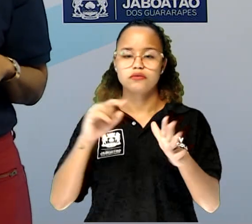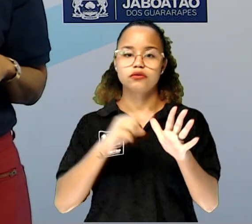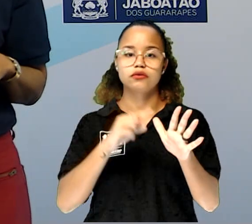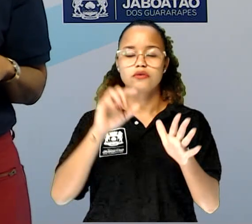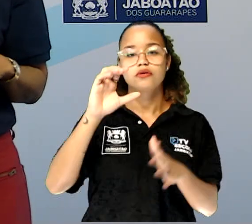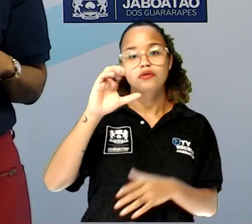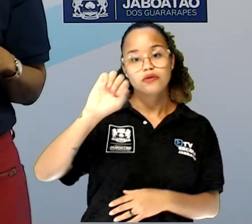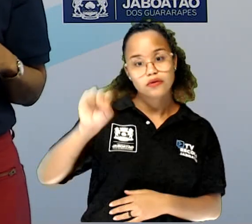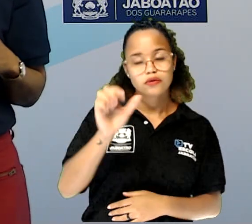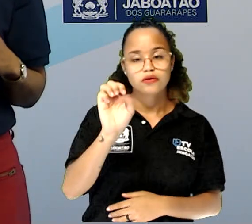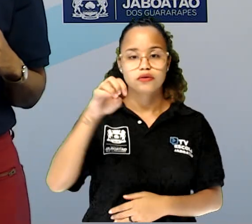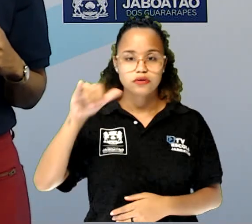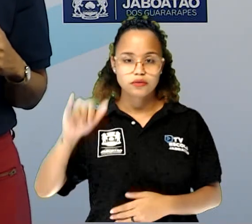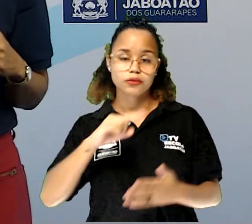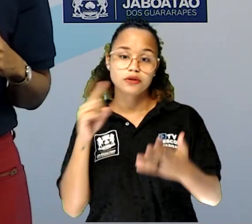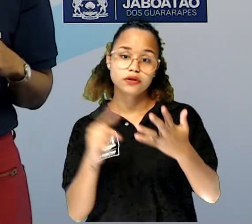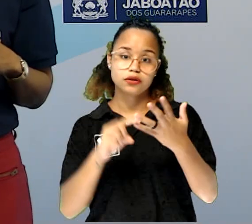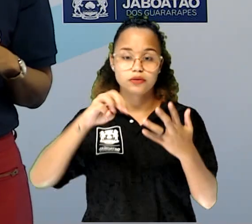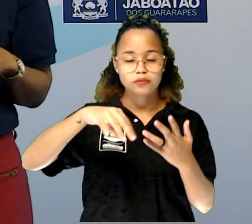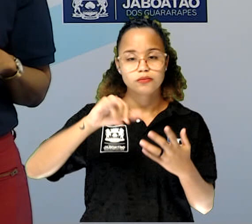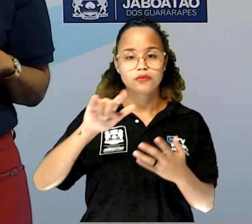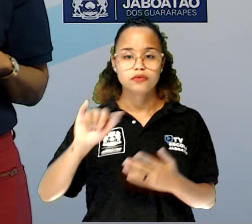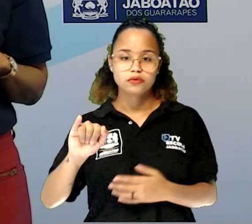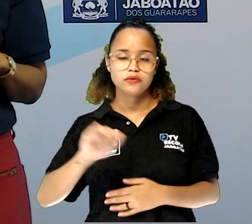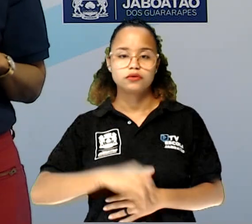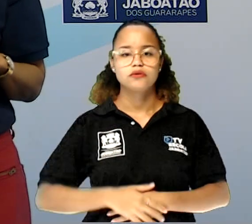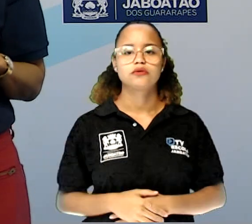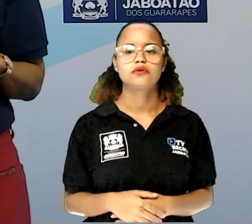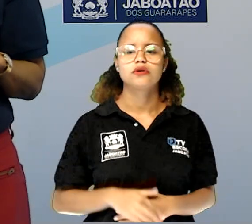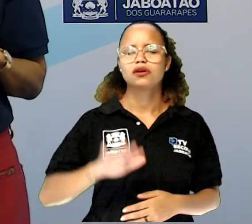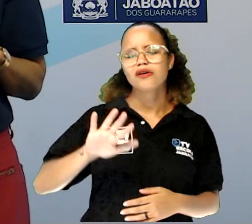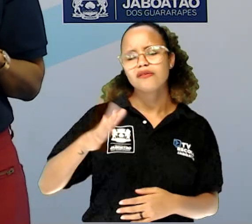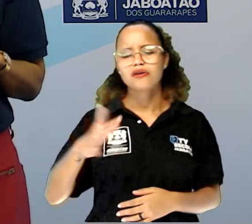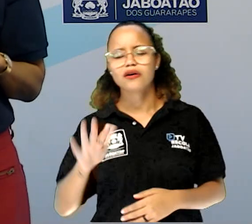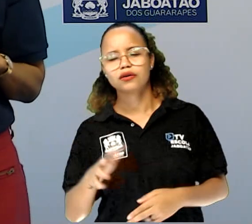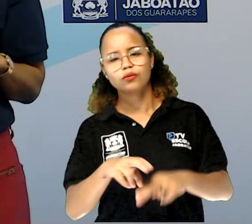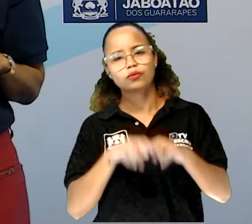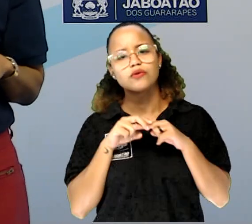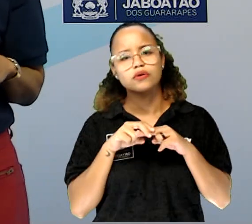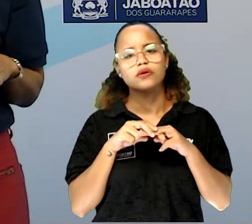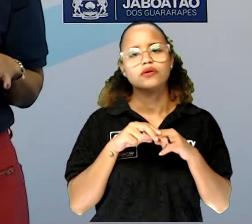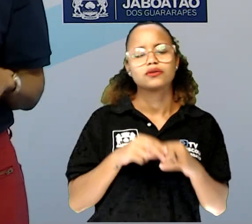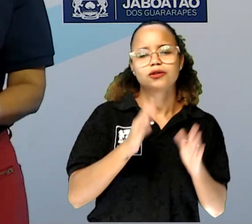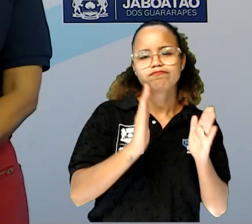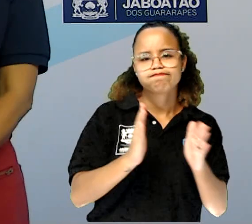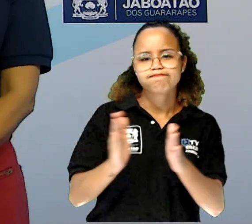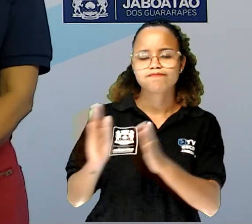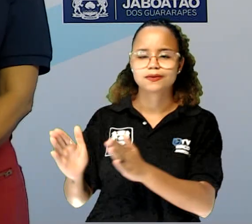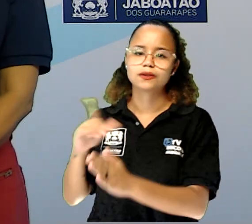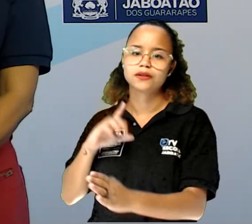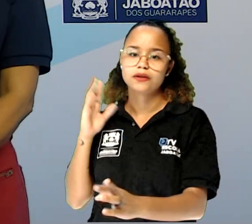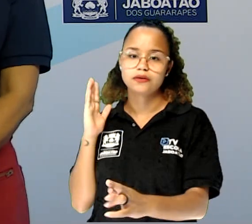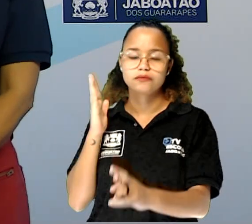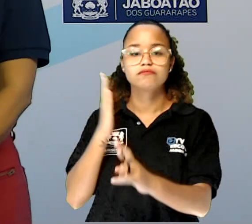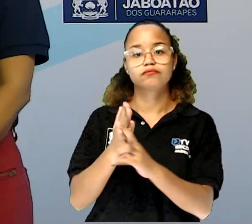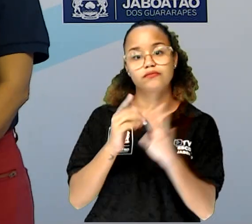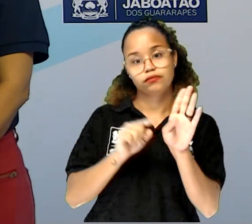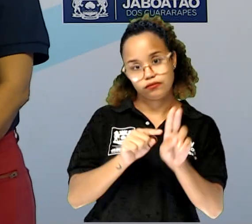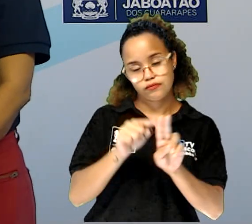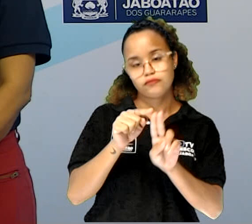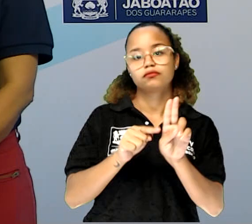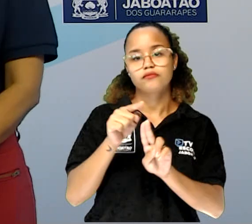de acordo com a multiplicação ou divisão decimal perante a unidade de referência.